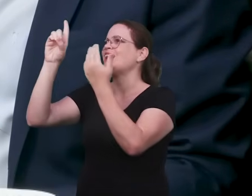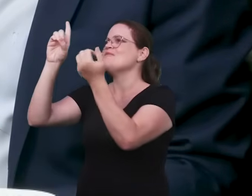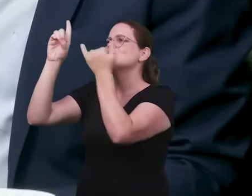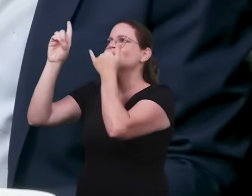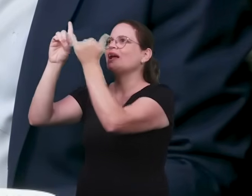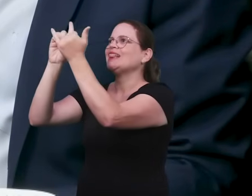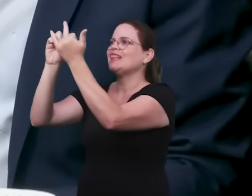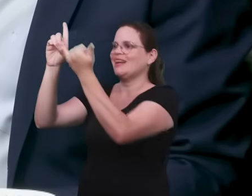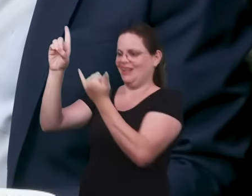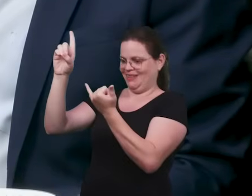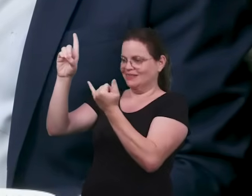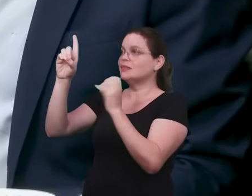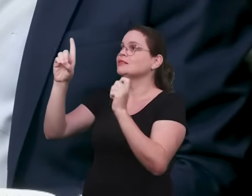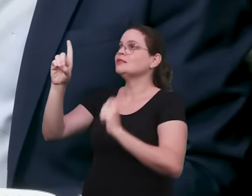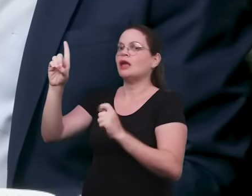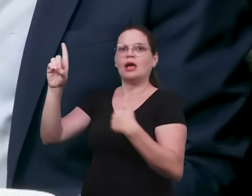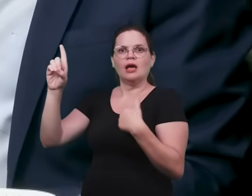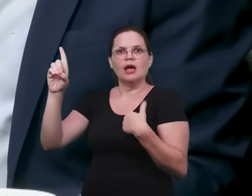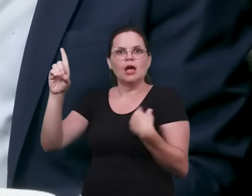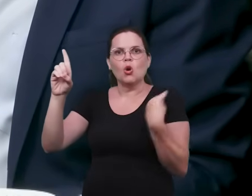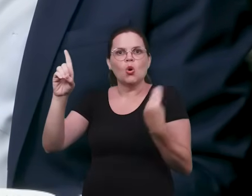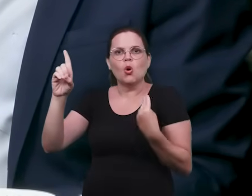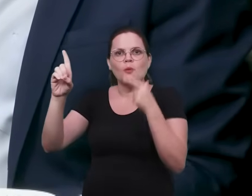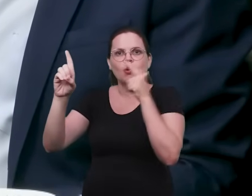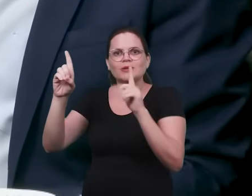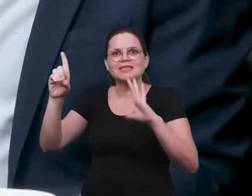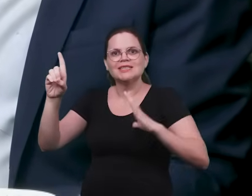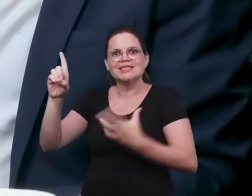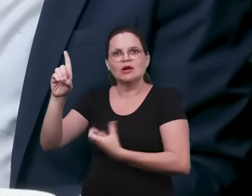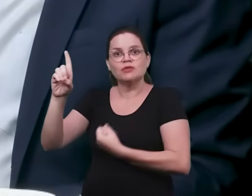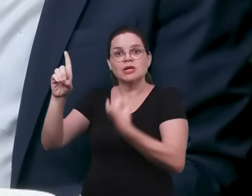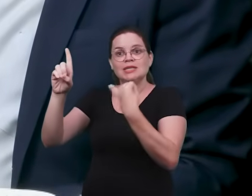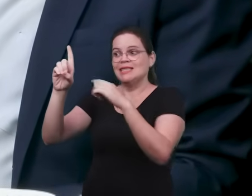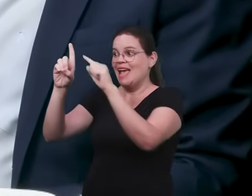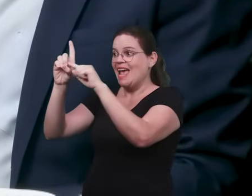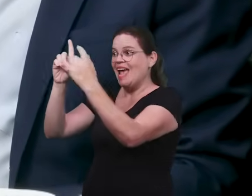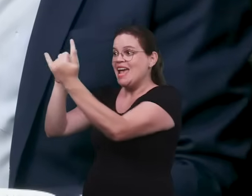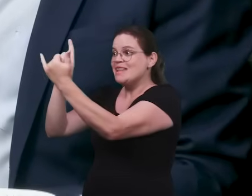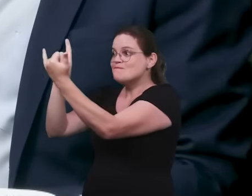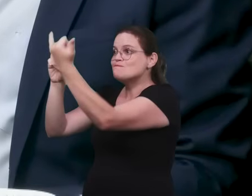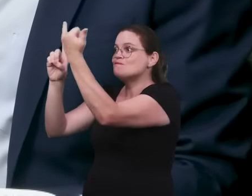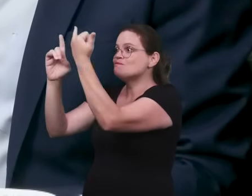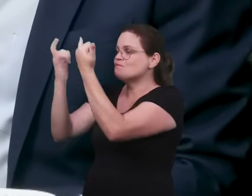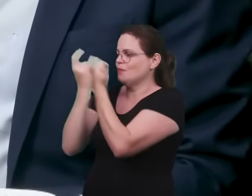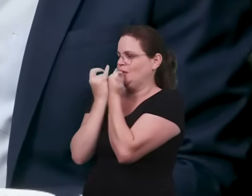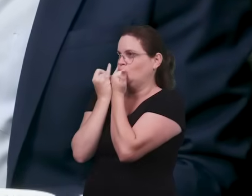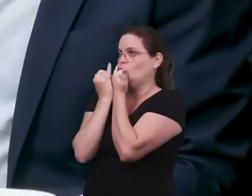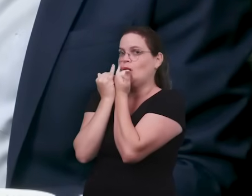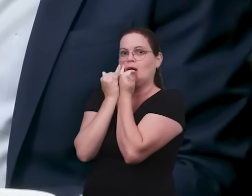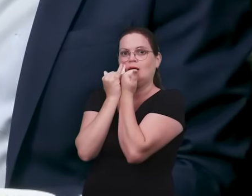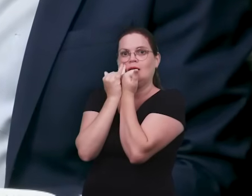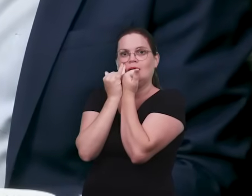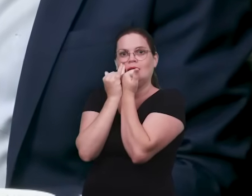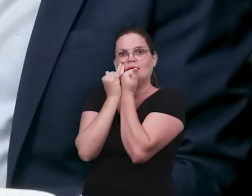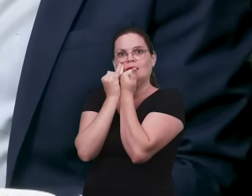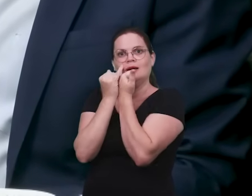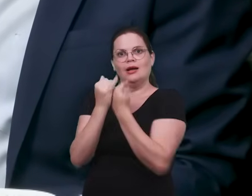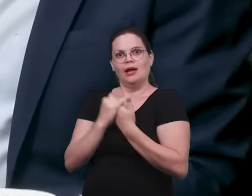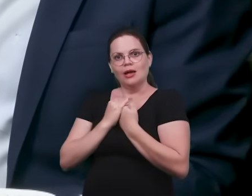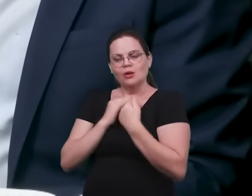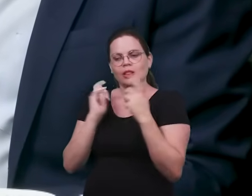sou pecador, eu só posso ser salvo com esse perdão. Não tem um justo sequer, ninguém